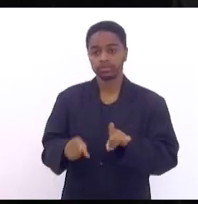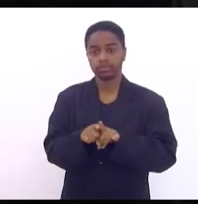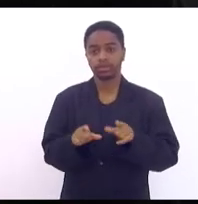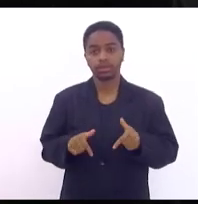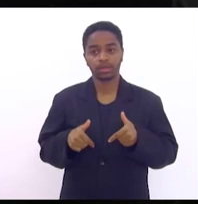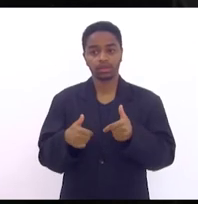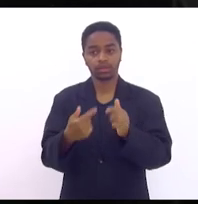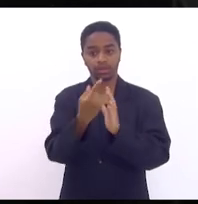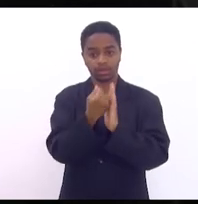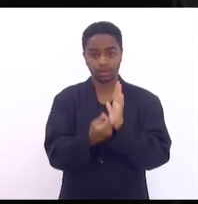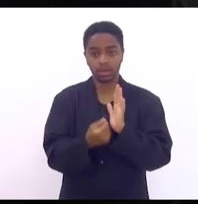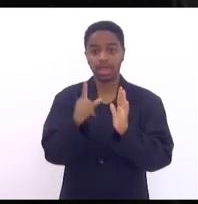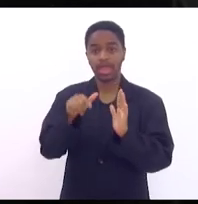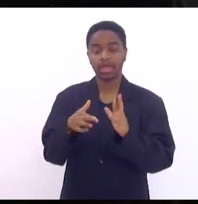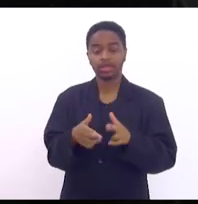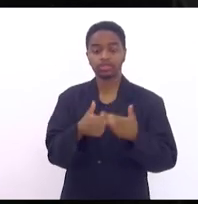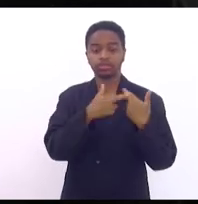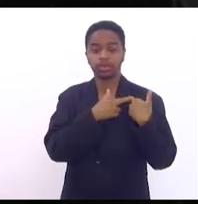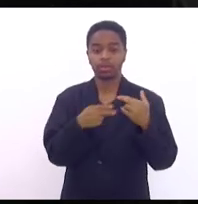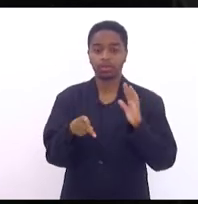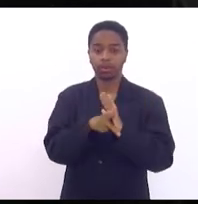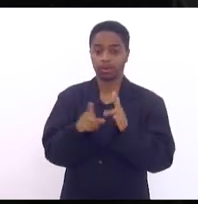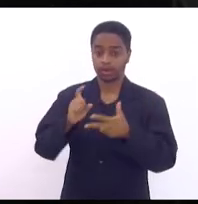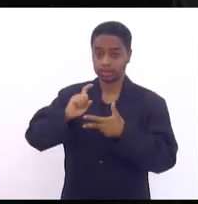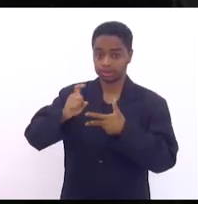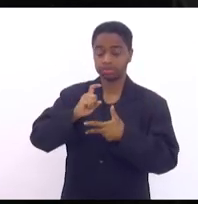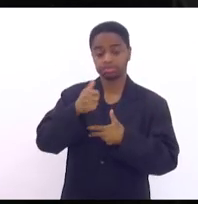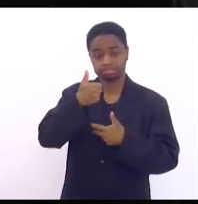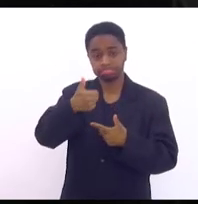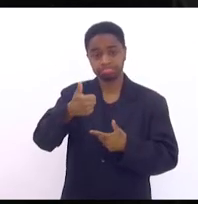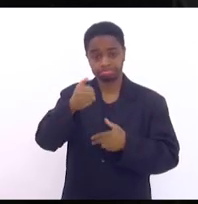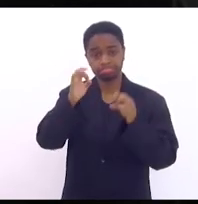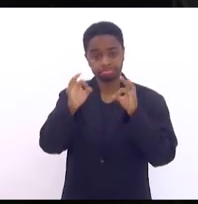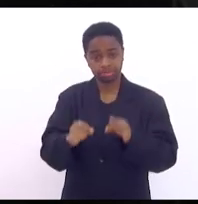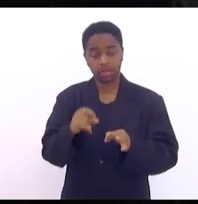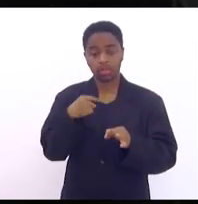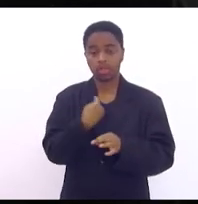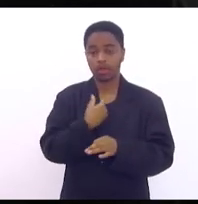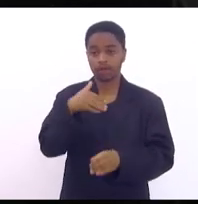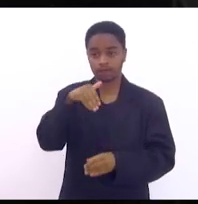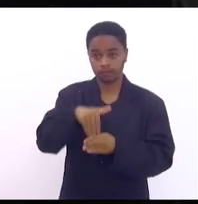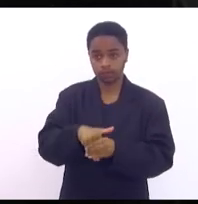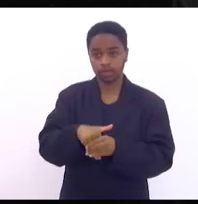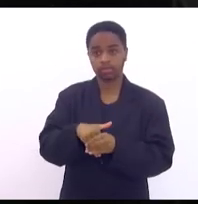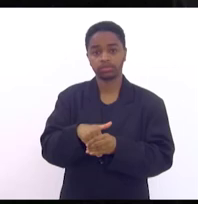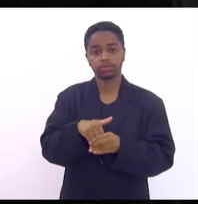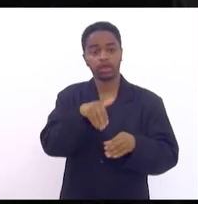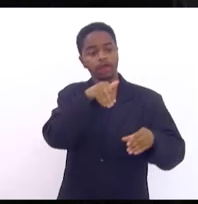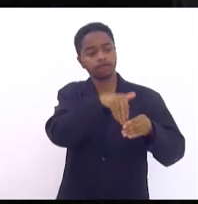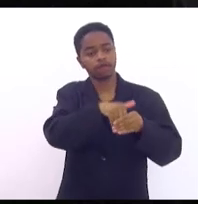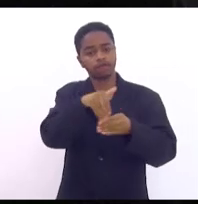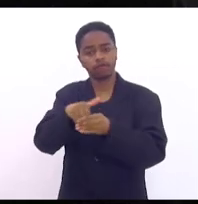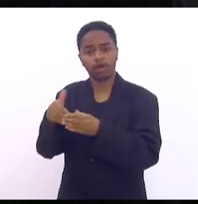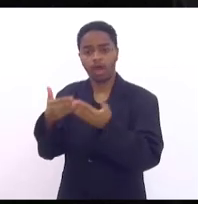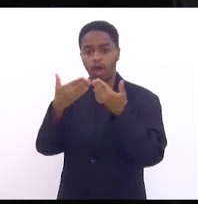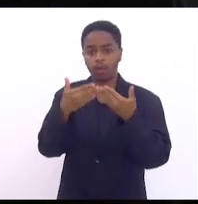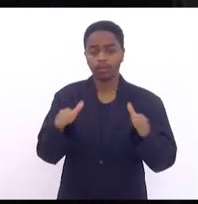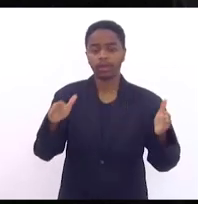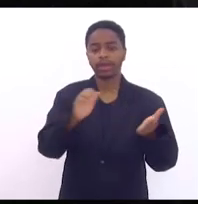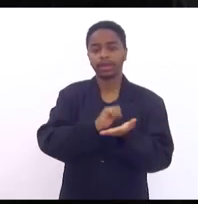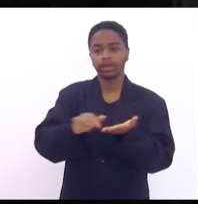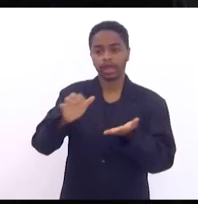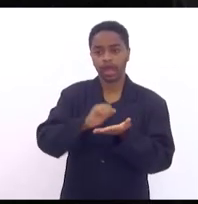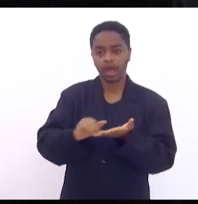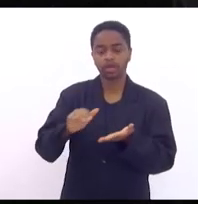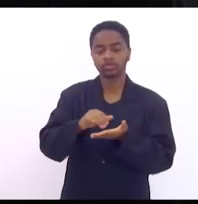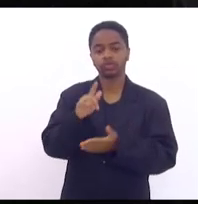é pertinente ao Executivo. Pois bem, ué, votamos aqui ao longo desse ano ampliação do gasto dos